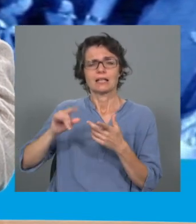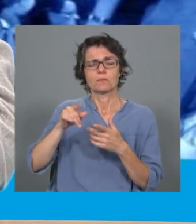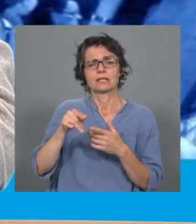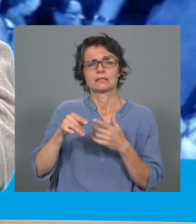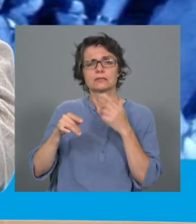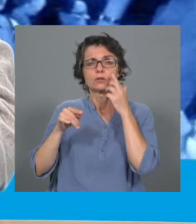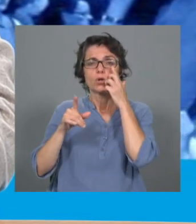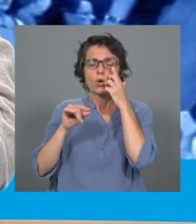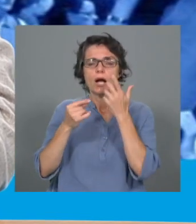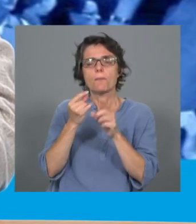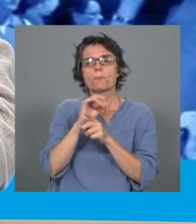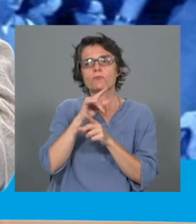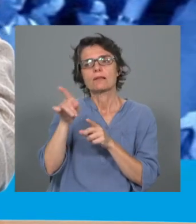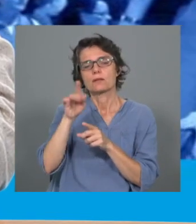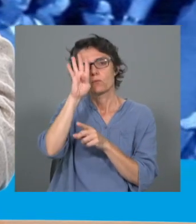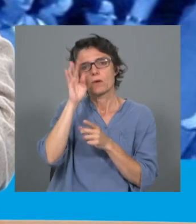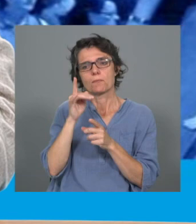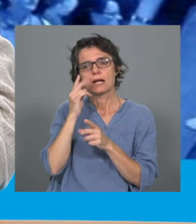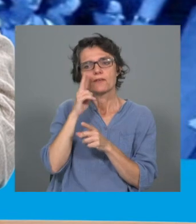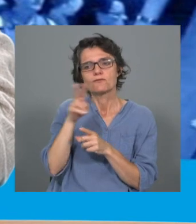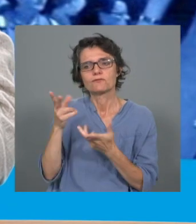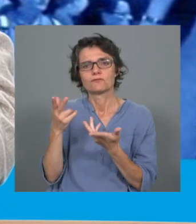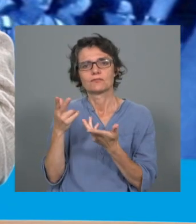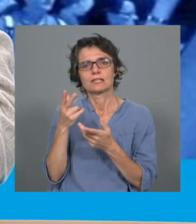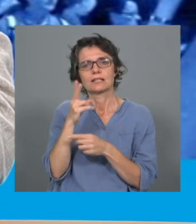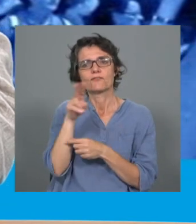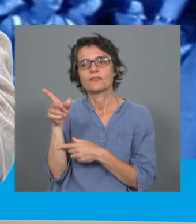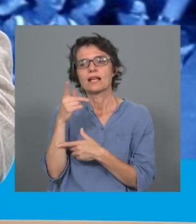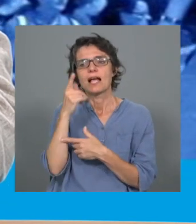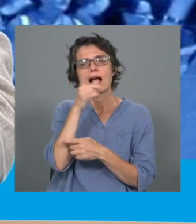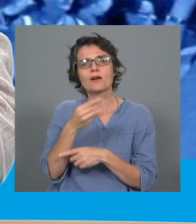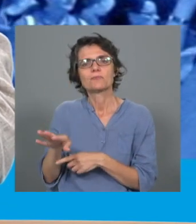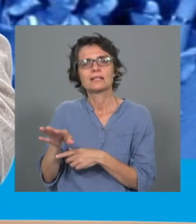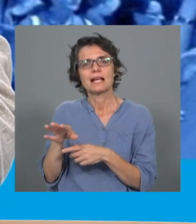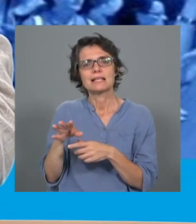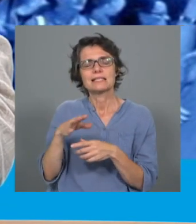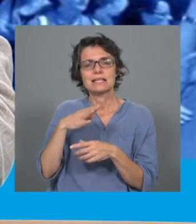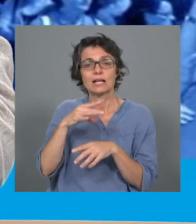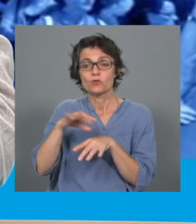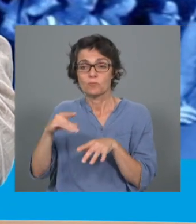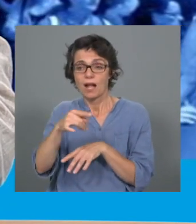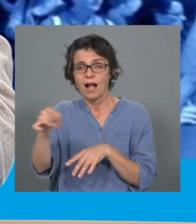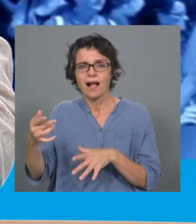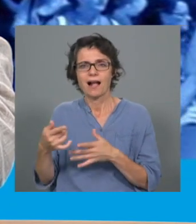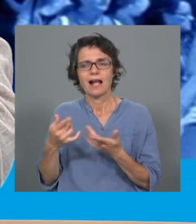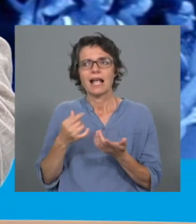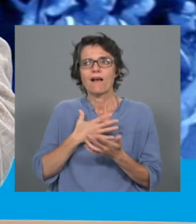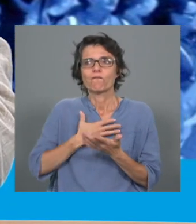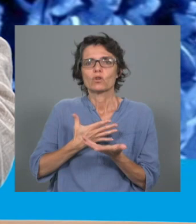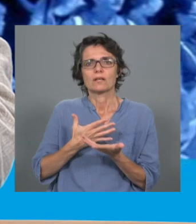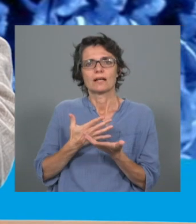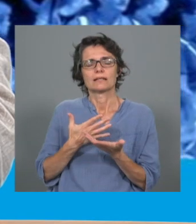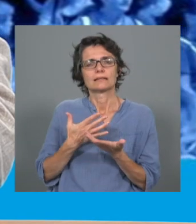estão internadas, de no primeiro discurso que faz, querer sublinhar não tanto a sua pessoa, mas a